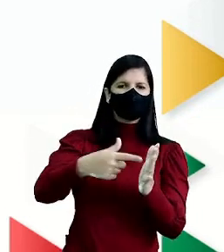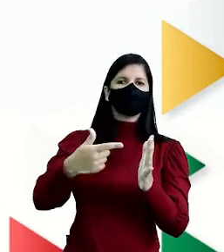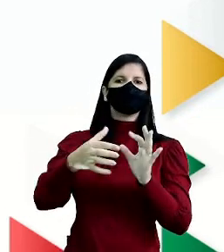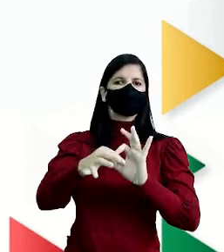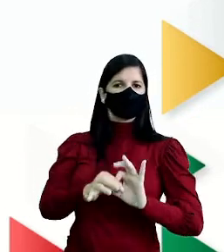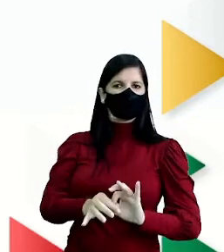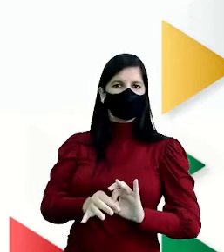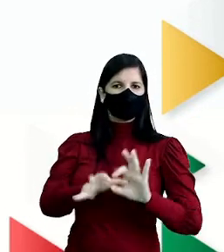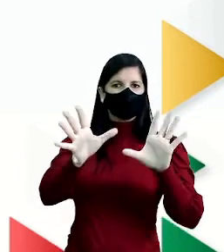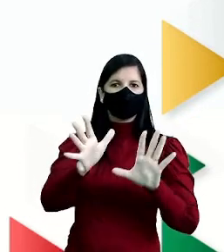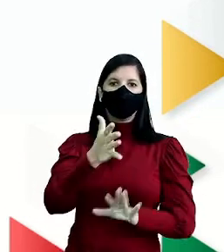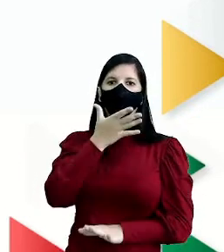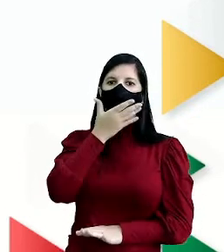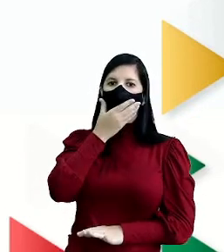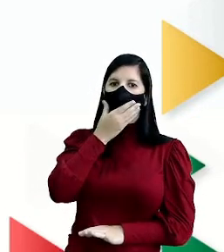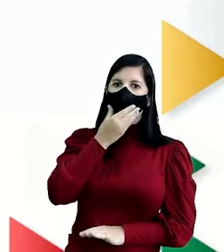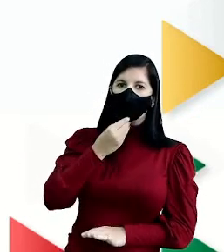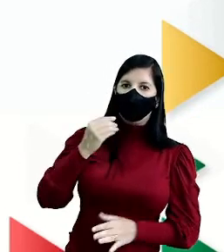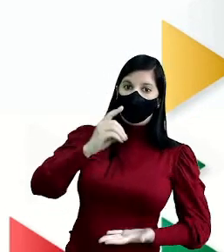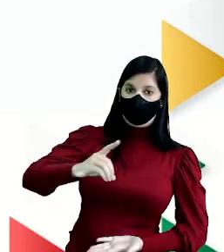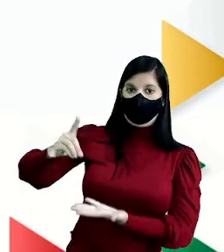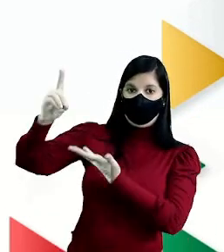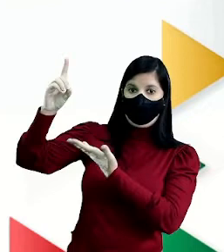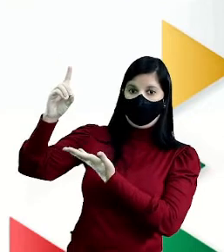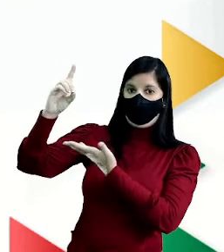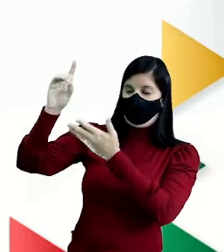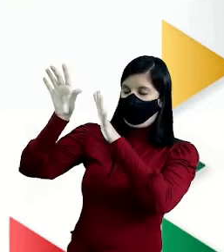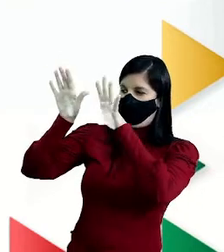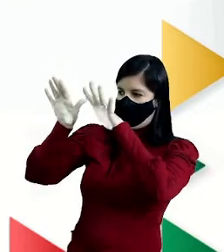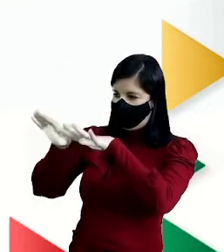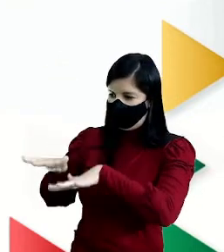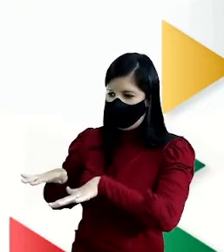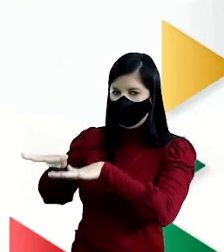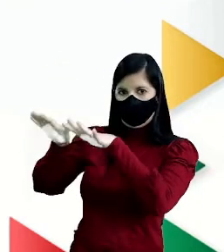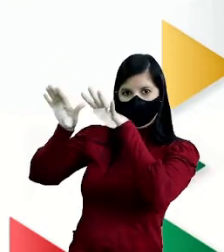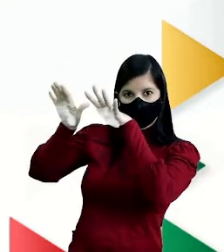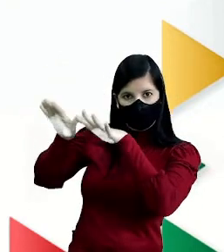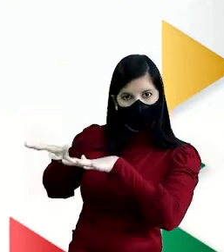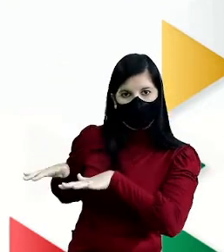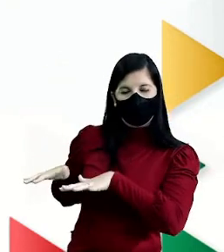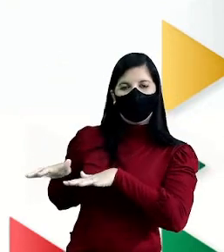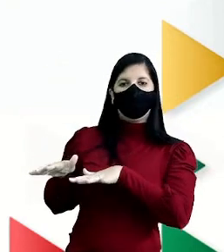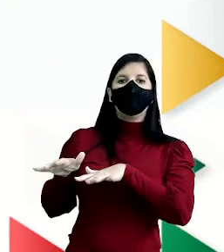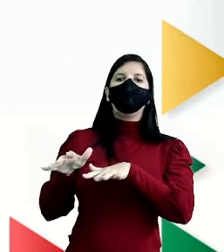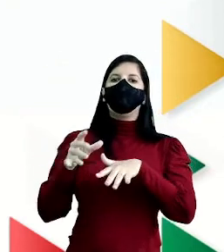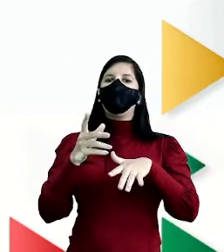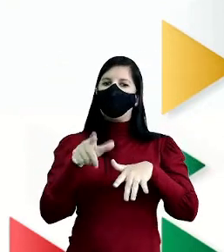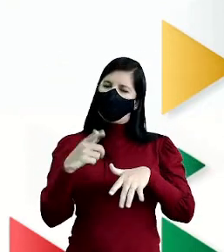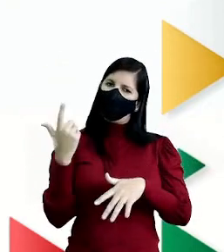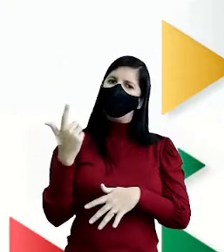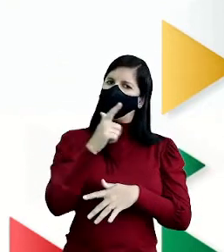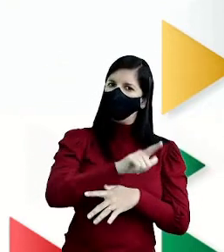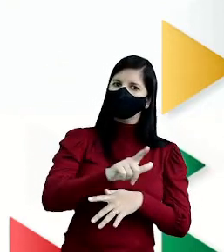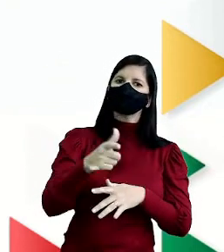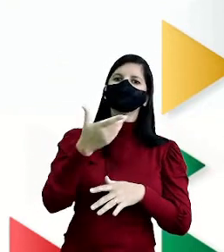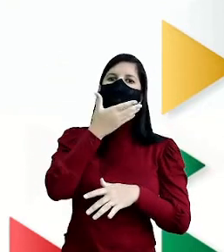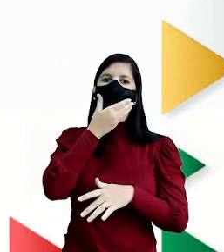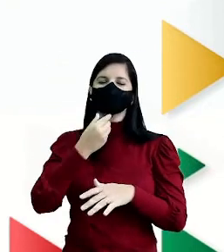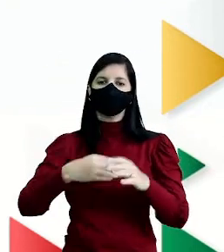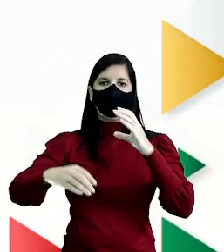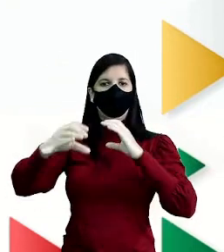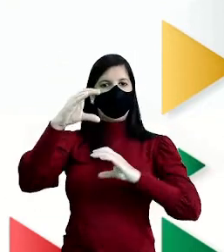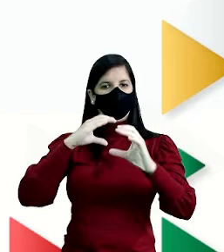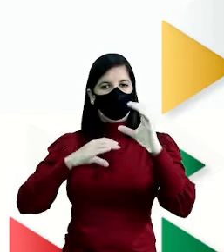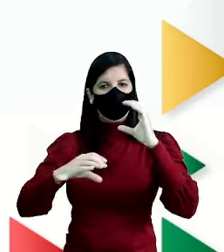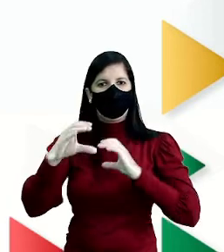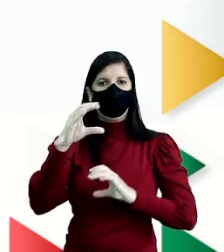homem adorar os deuses e a natureza, né? Então, nos primórdios, né? Então, era uma maneira também, né, que o homem utilizava, né?